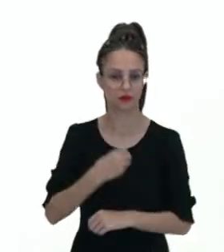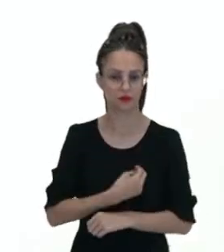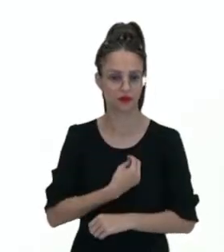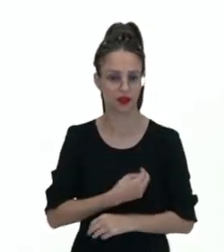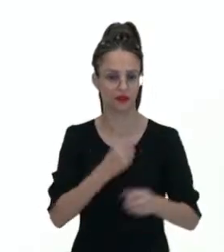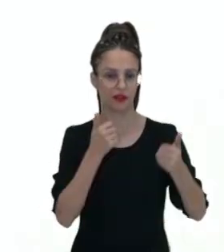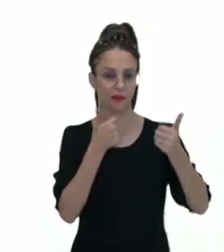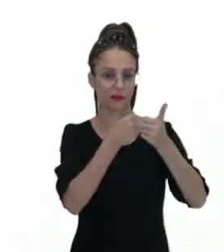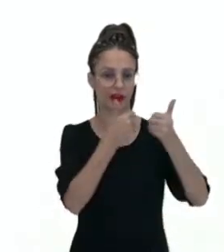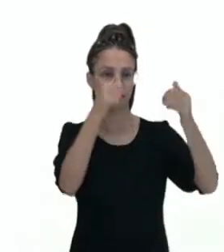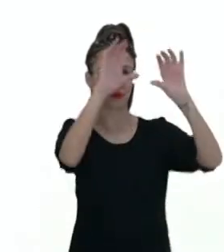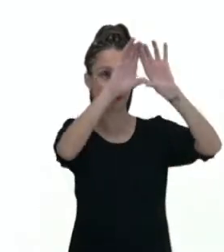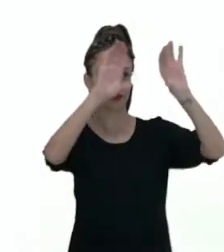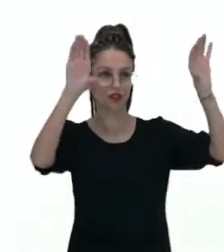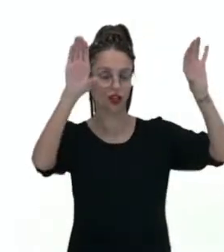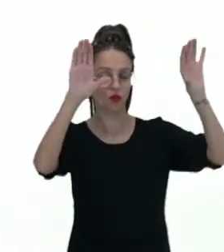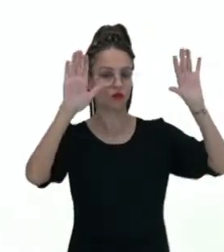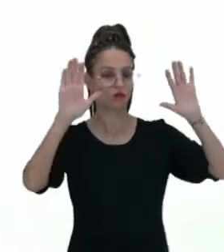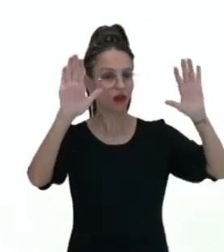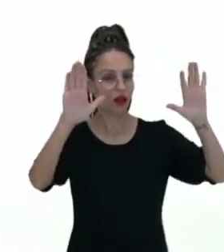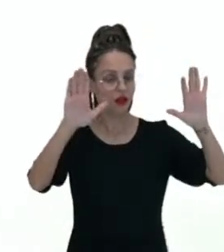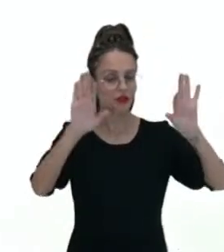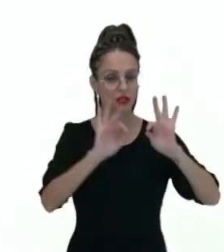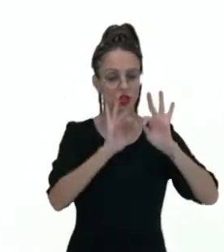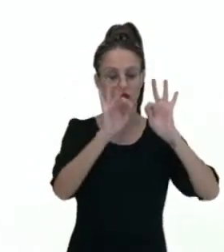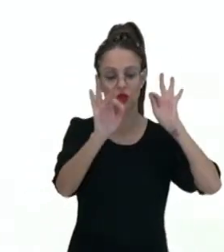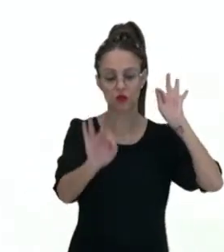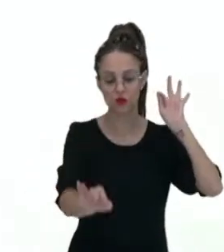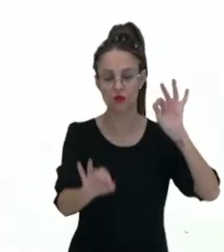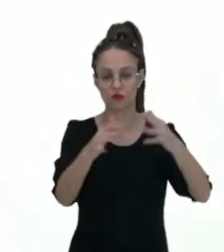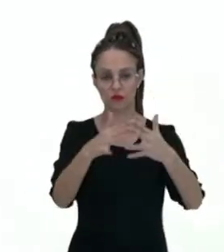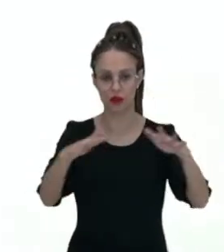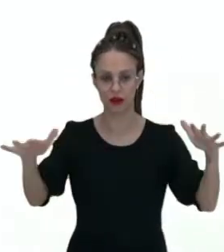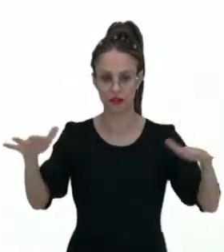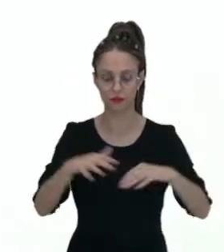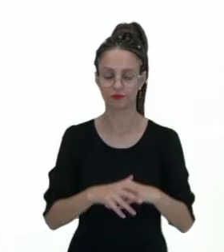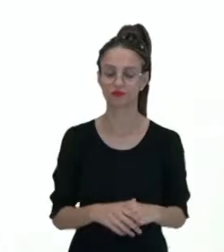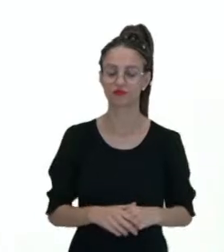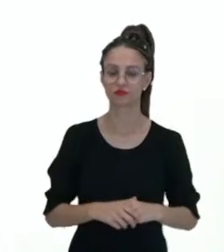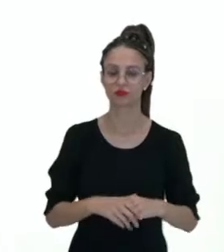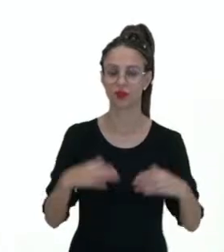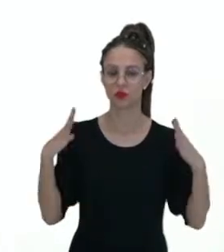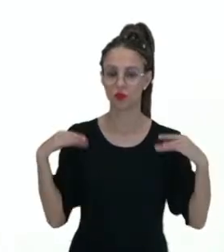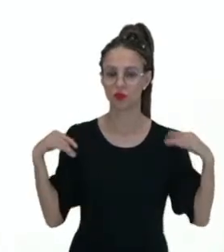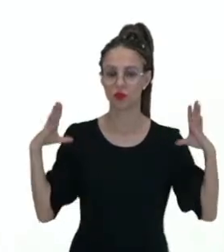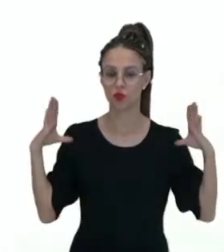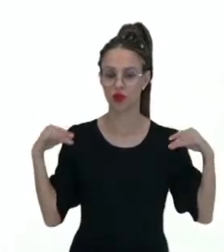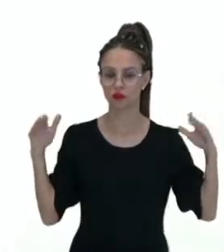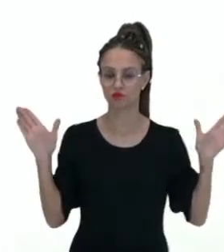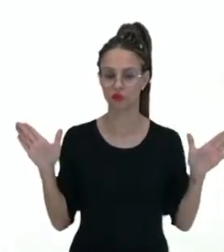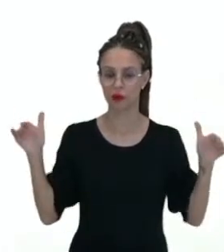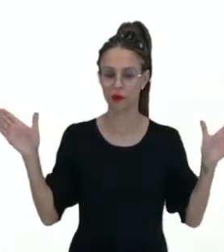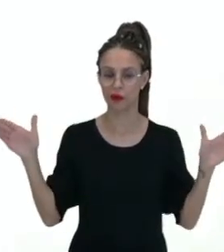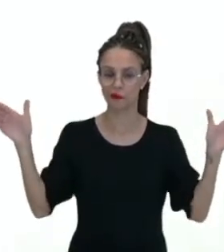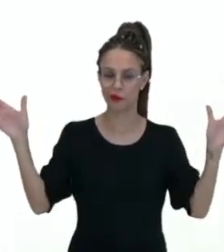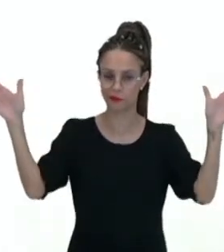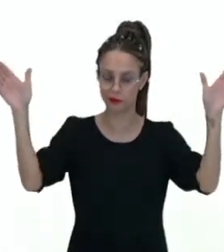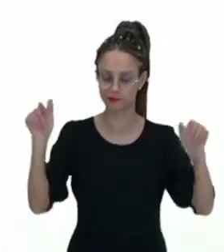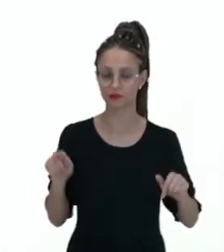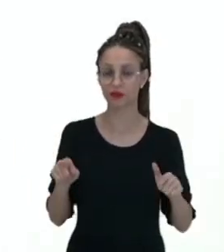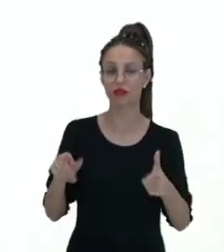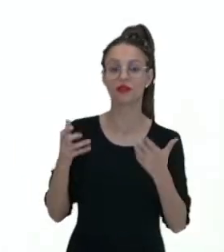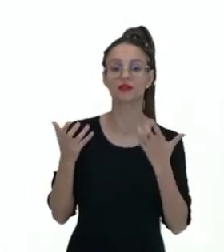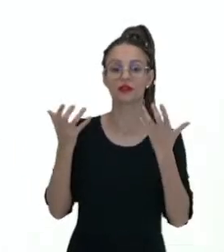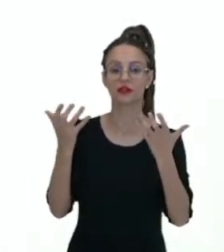do céu, estava longe do mar. E como um anjo pendeu as asas para voar. Queria a